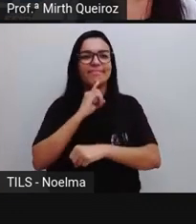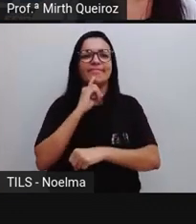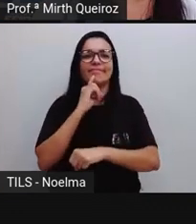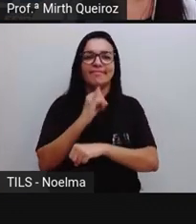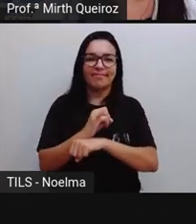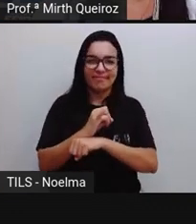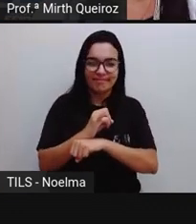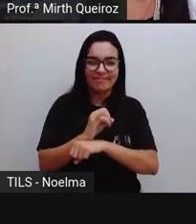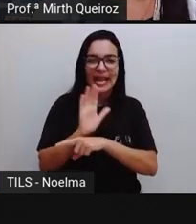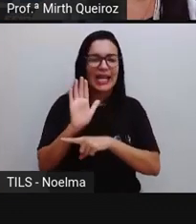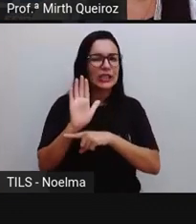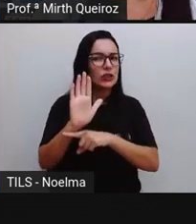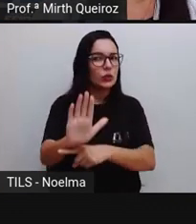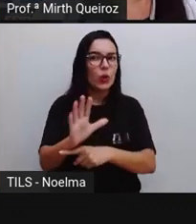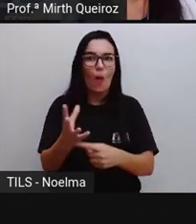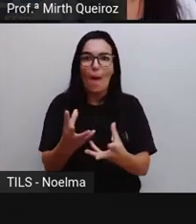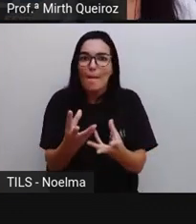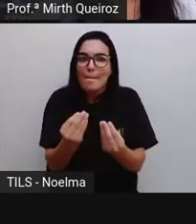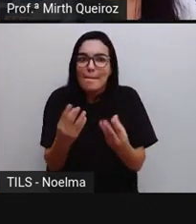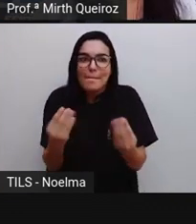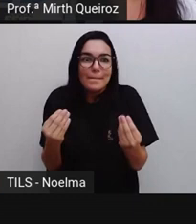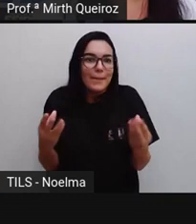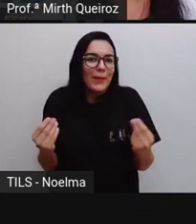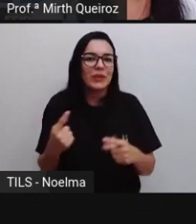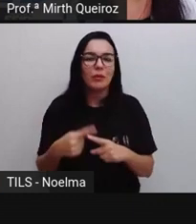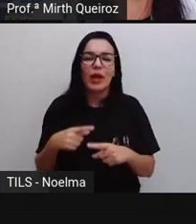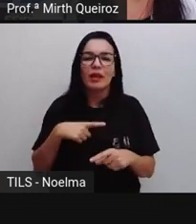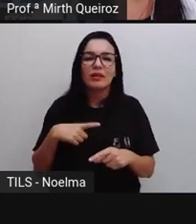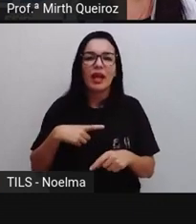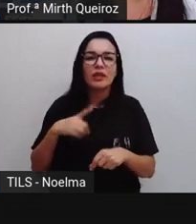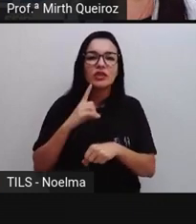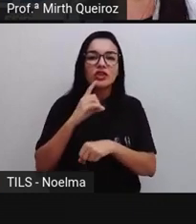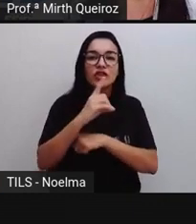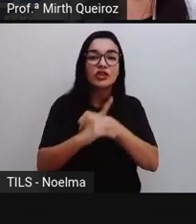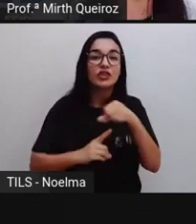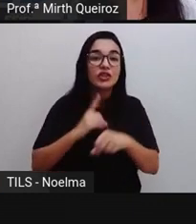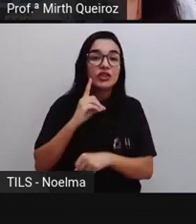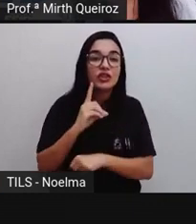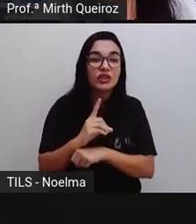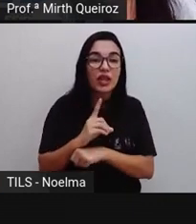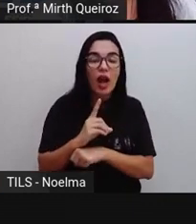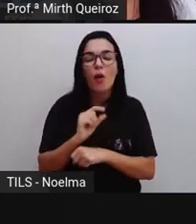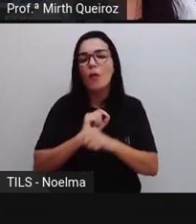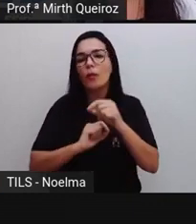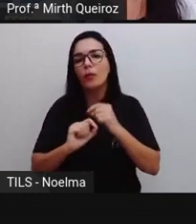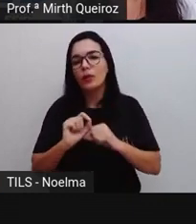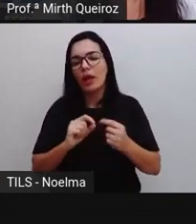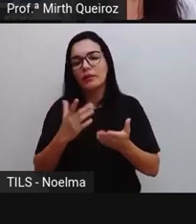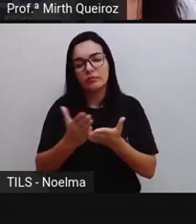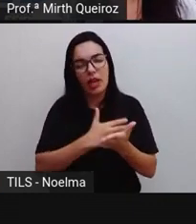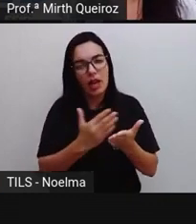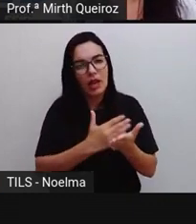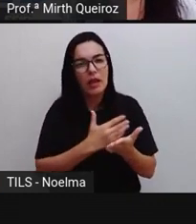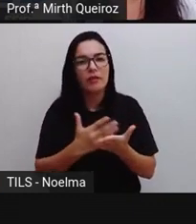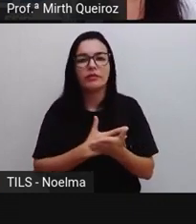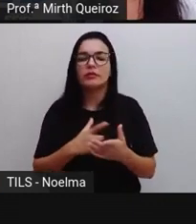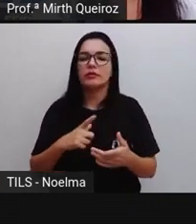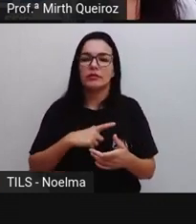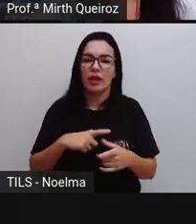gente vai ter aí o dicionário digital, a gente vai ter também a enciclopédia digital. Então,